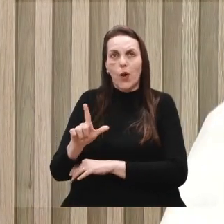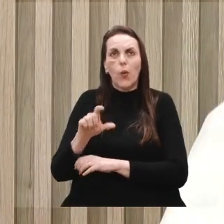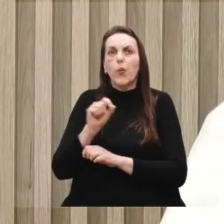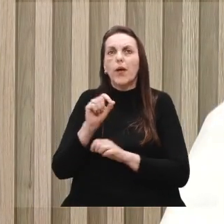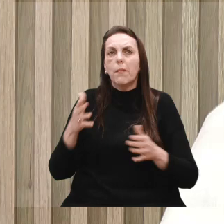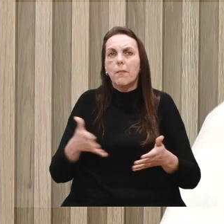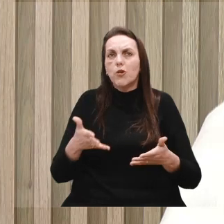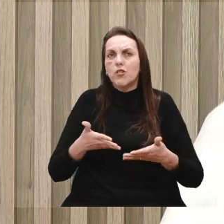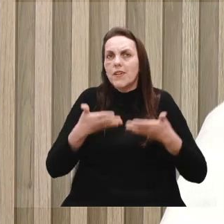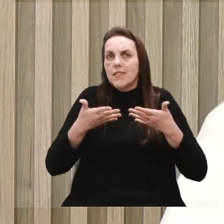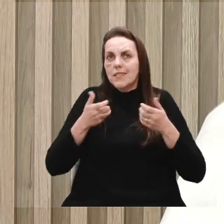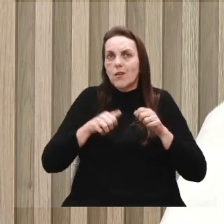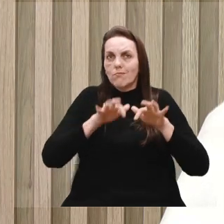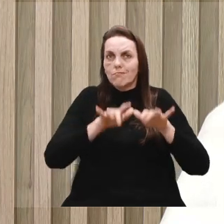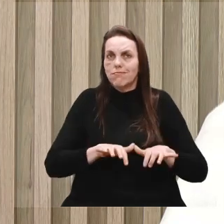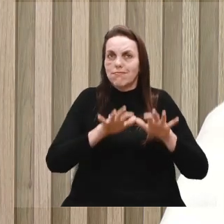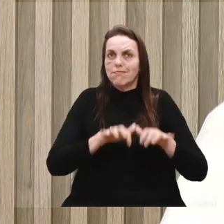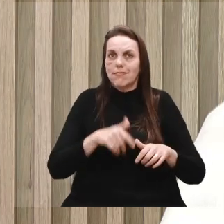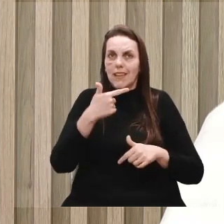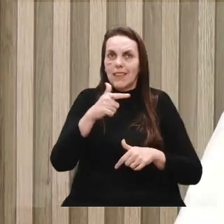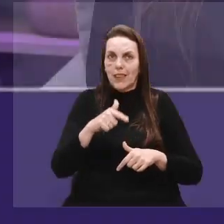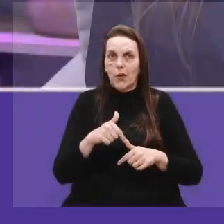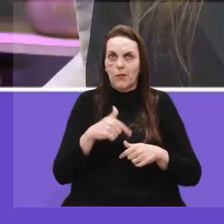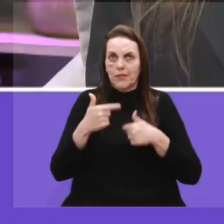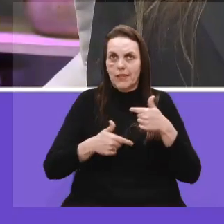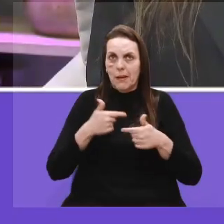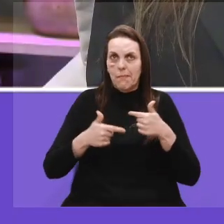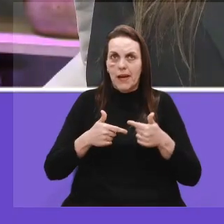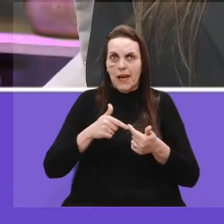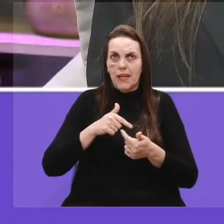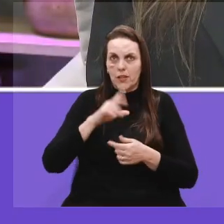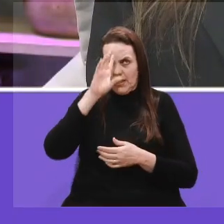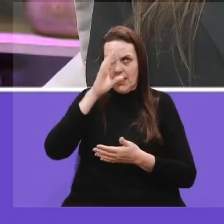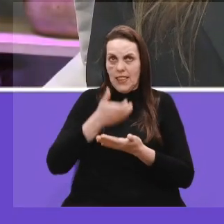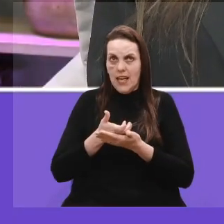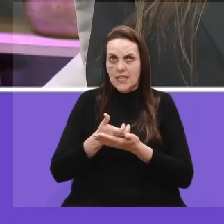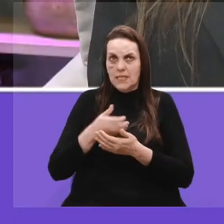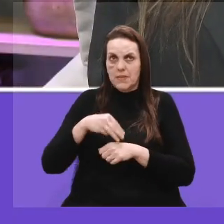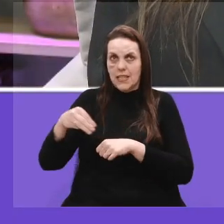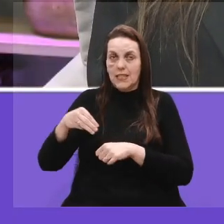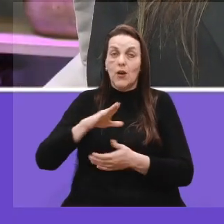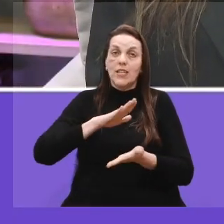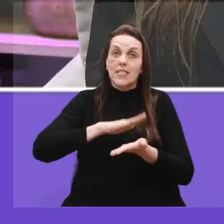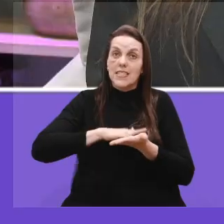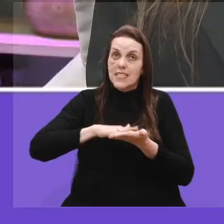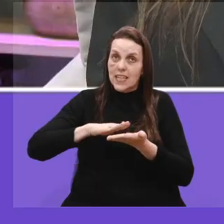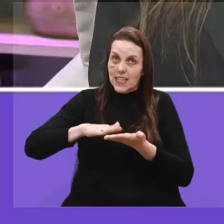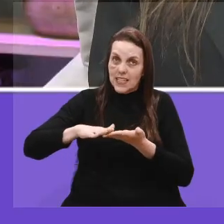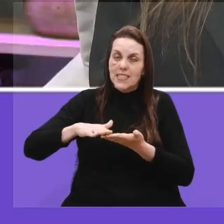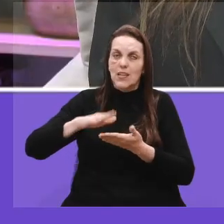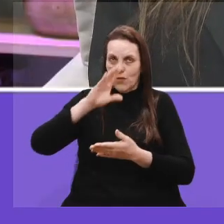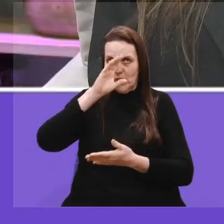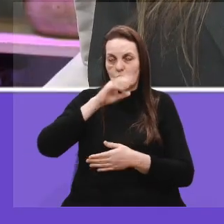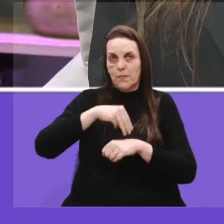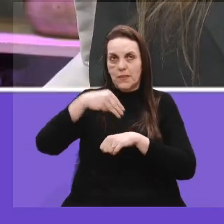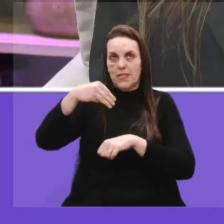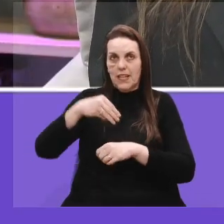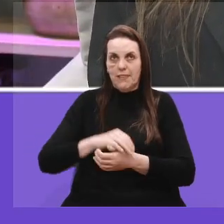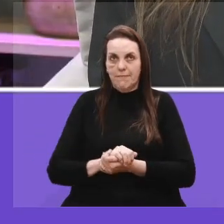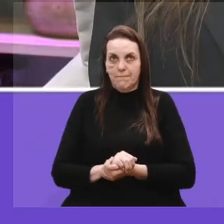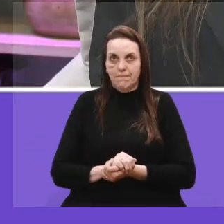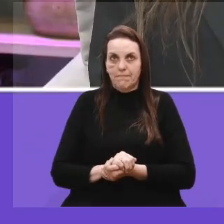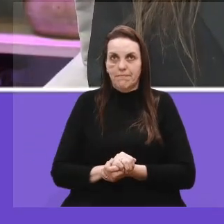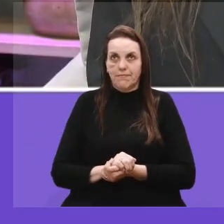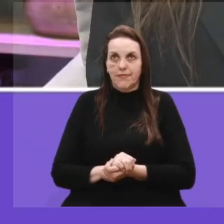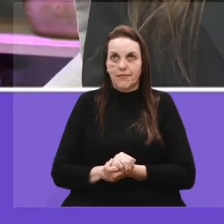a escrever um trabalho, né? É mestrado? A tese de mestrado? É dissertação de mestrado. Dissertação de mestrado sobre a